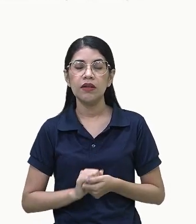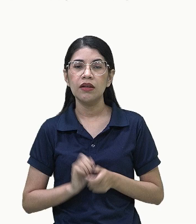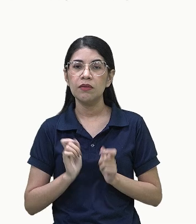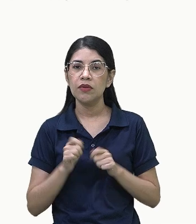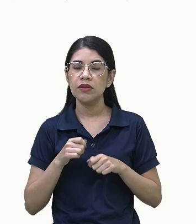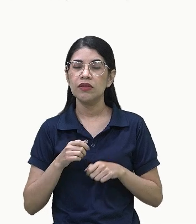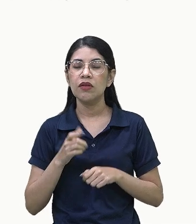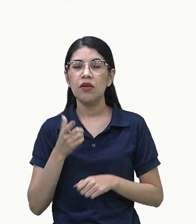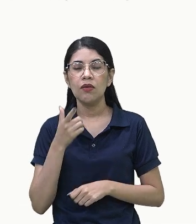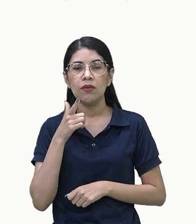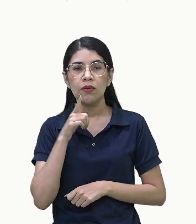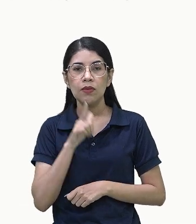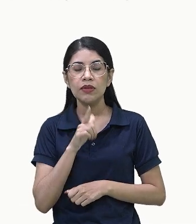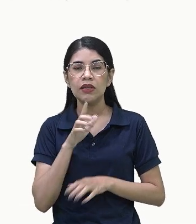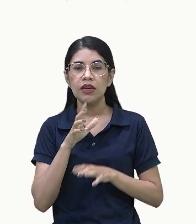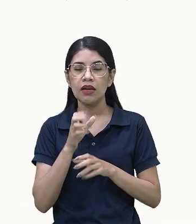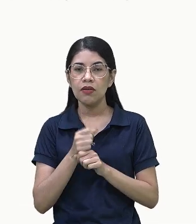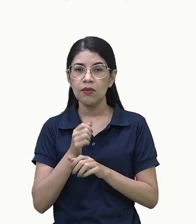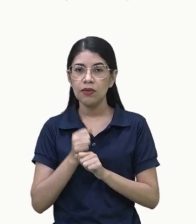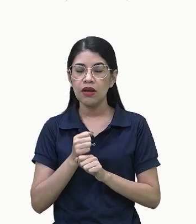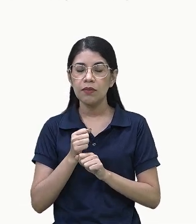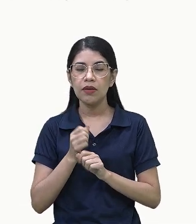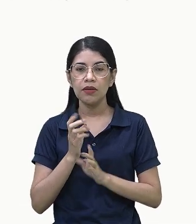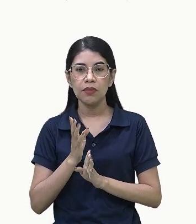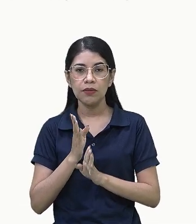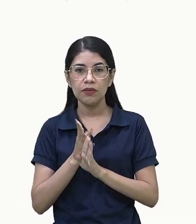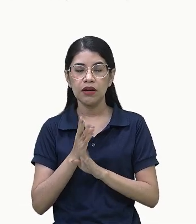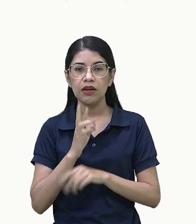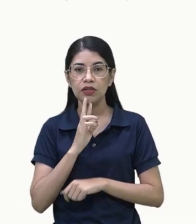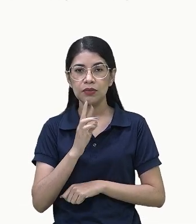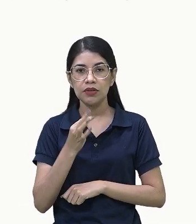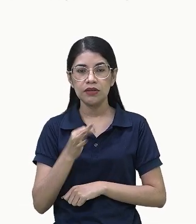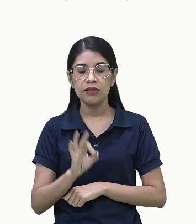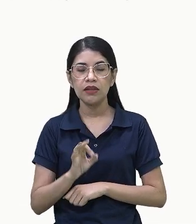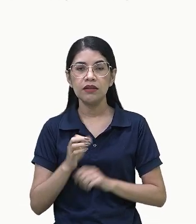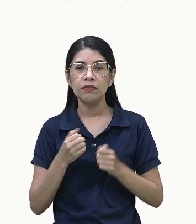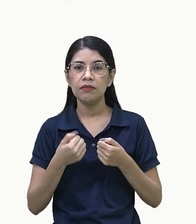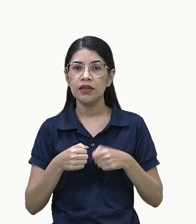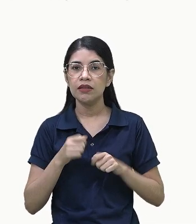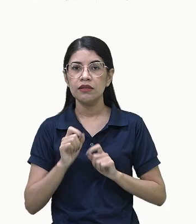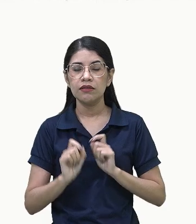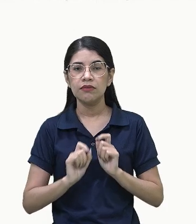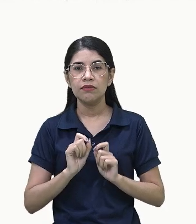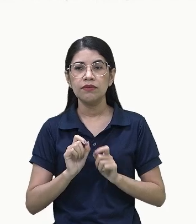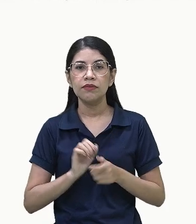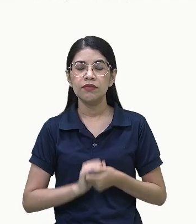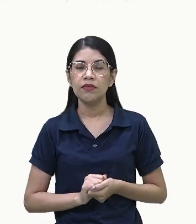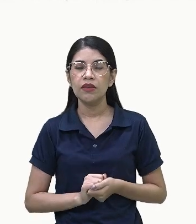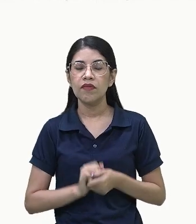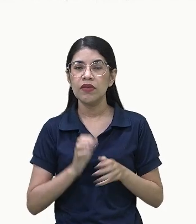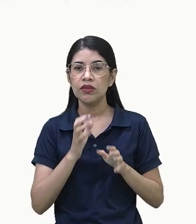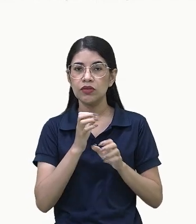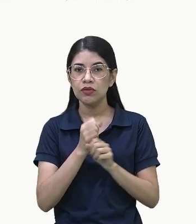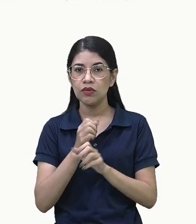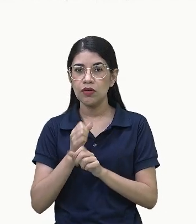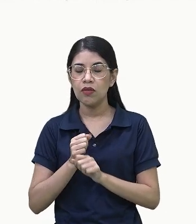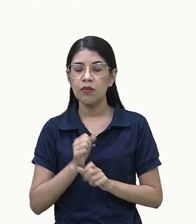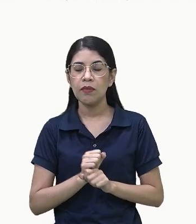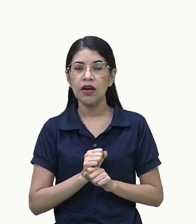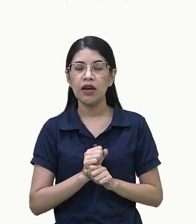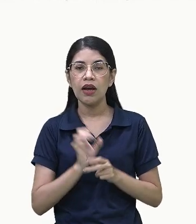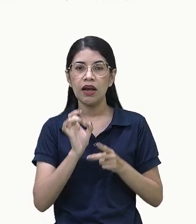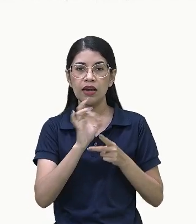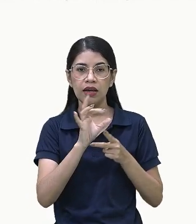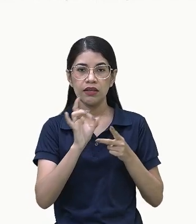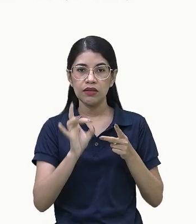consiga resolver e encontrar o resultado correto, a gente vai realizar as somas individuais,